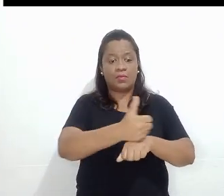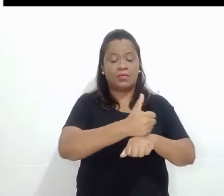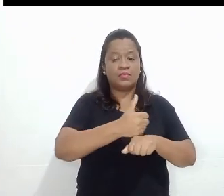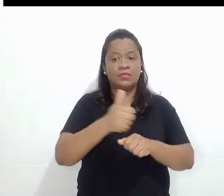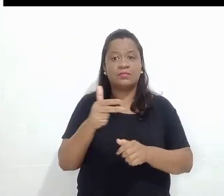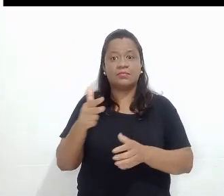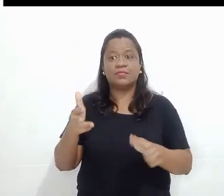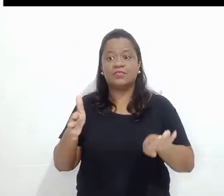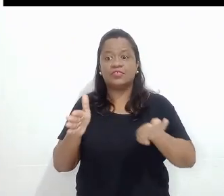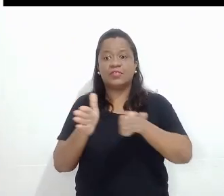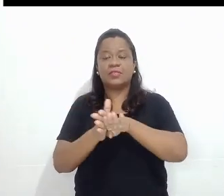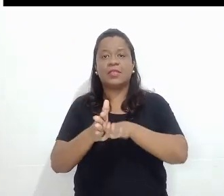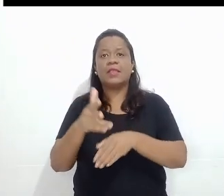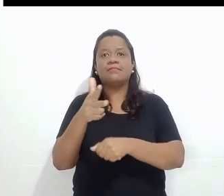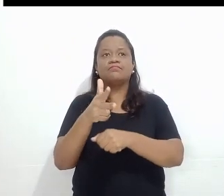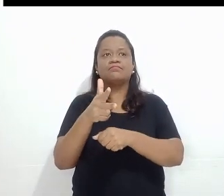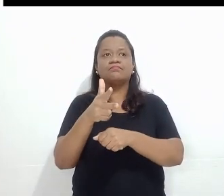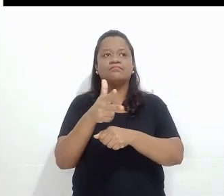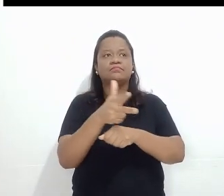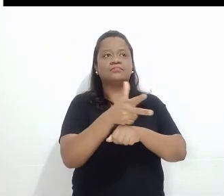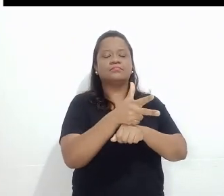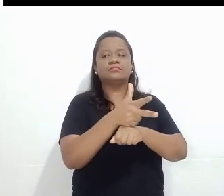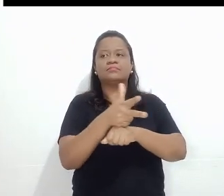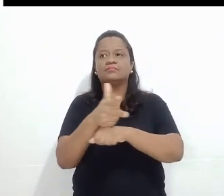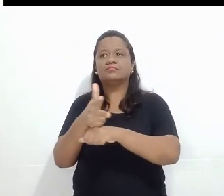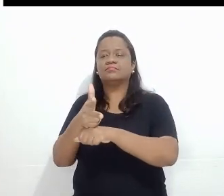mesmo o REC e seguir. Tá?